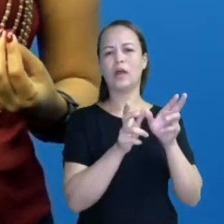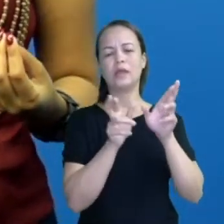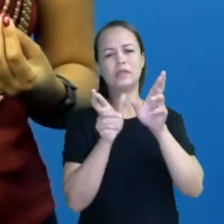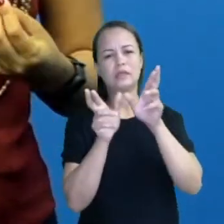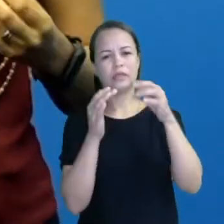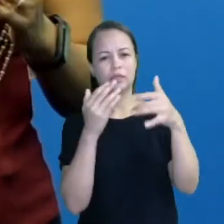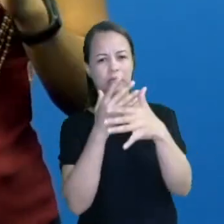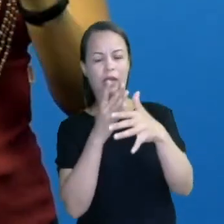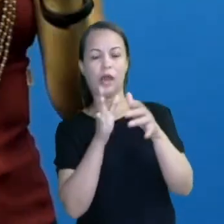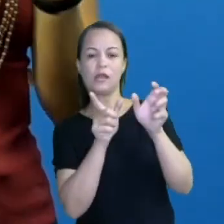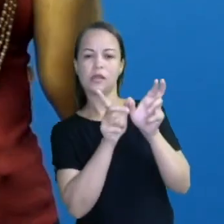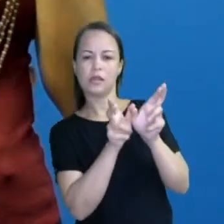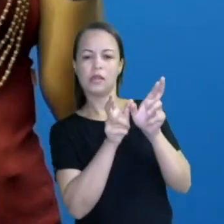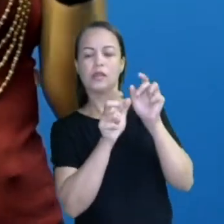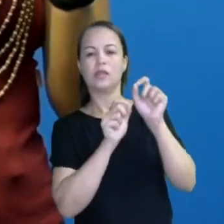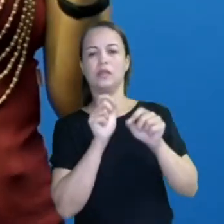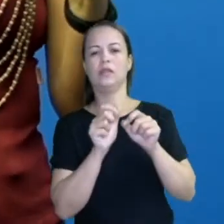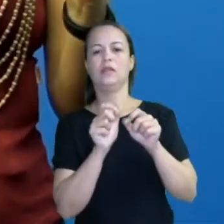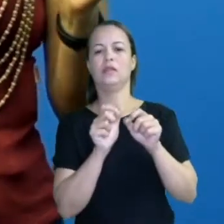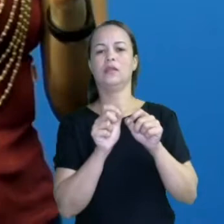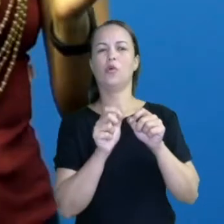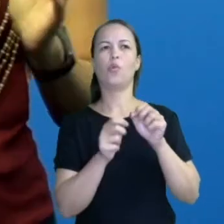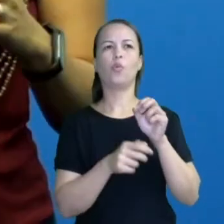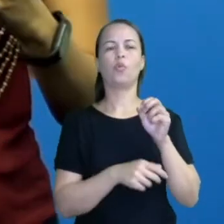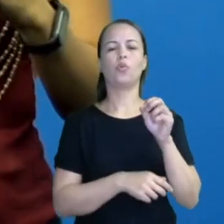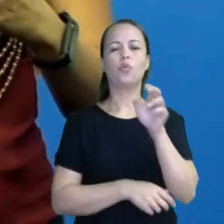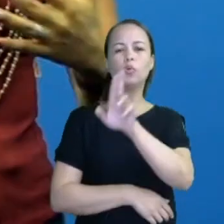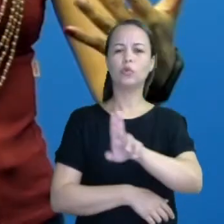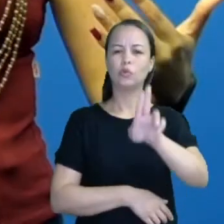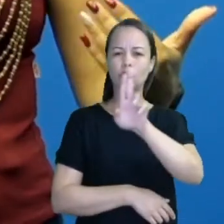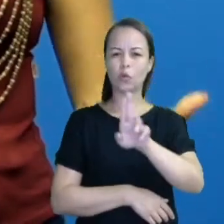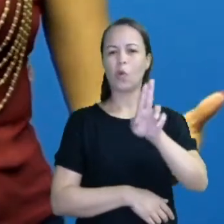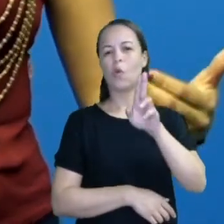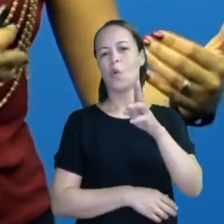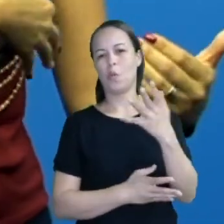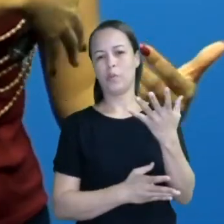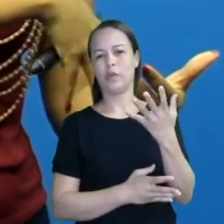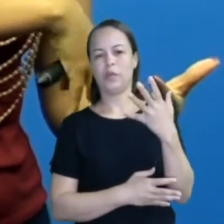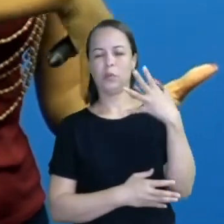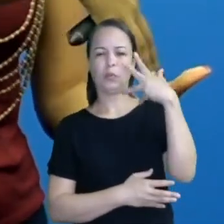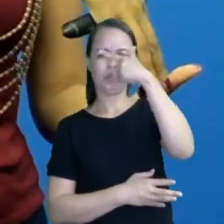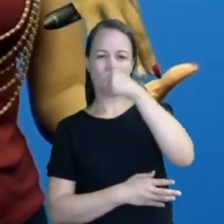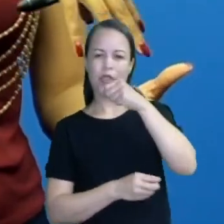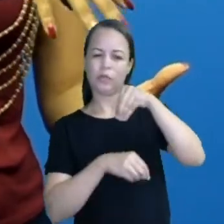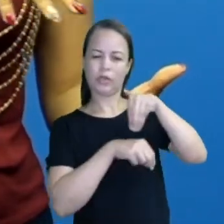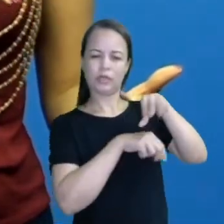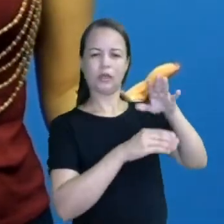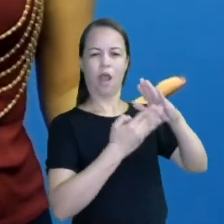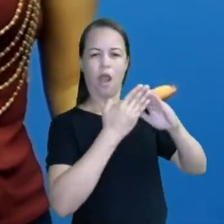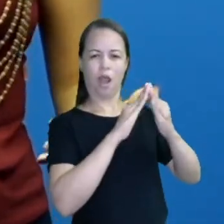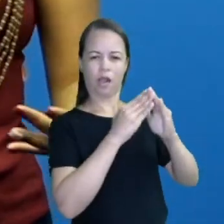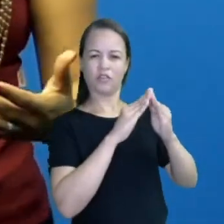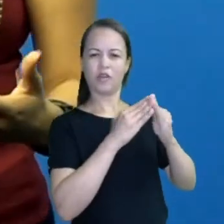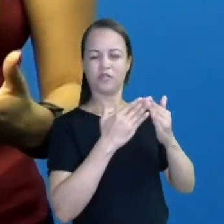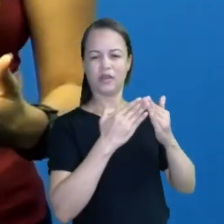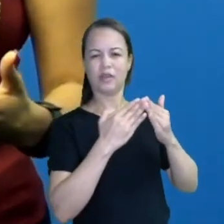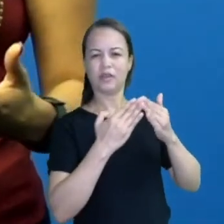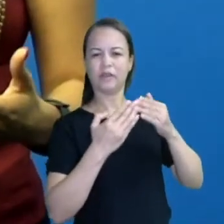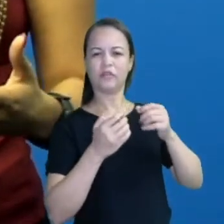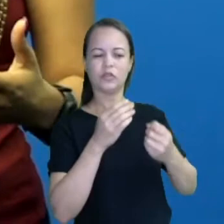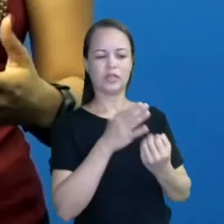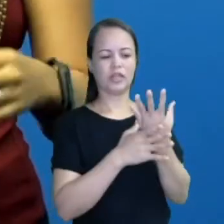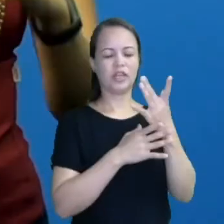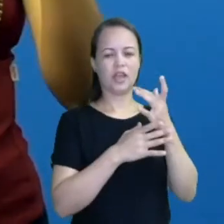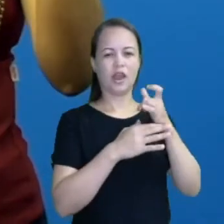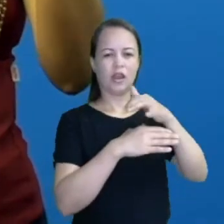cidades satélites. Ou seja, um nome bonito para cidades favelas, né? que vão sendo criadas ao redor dos